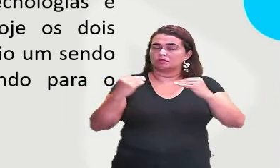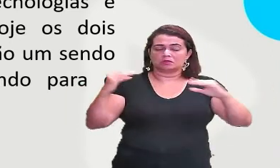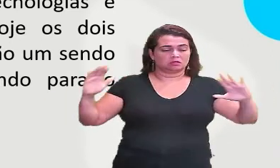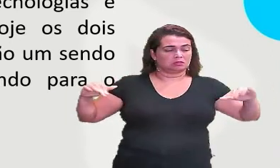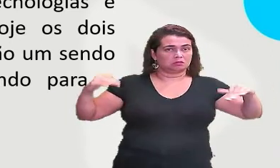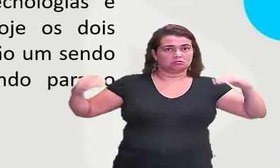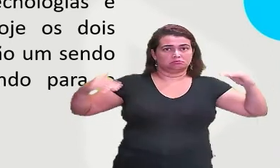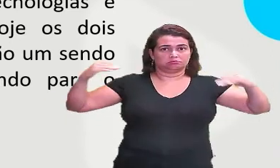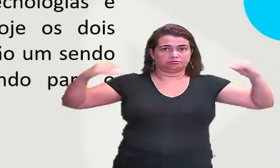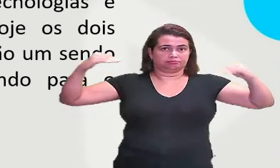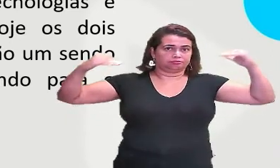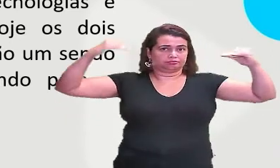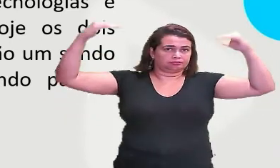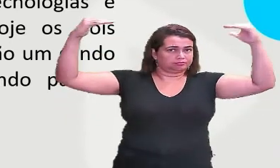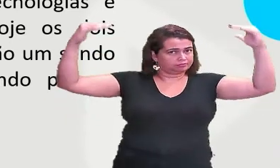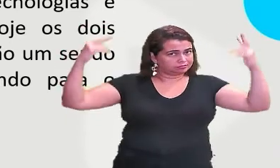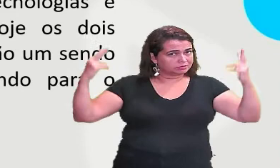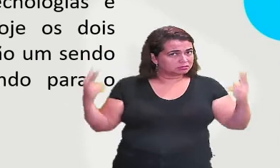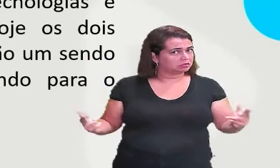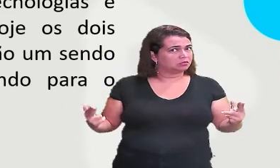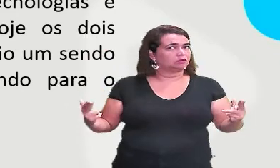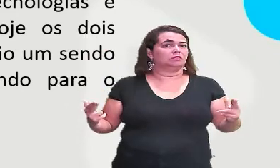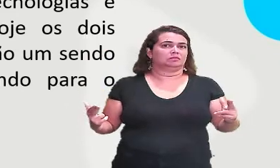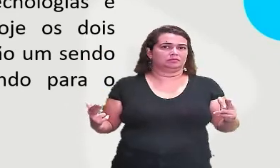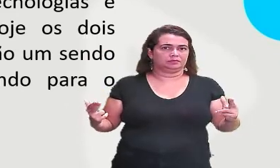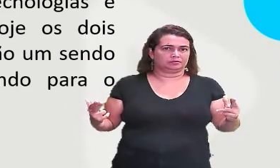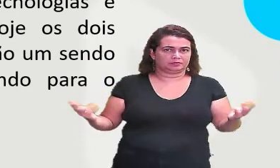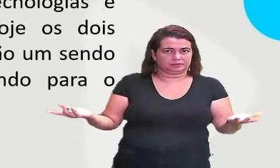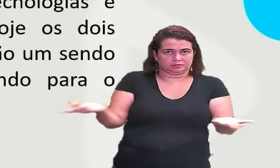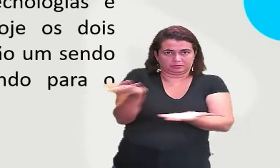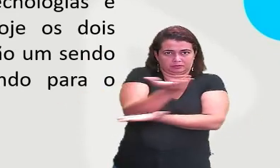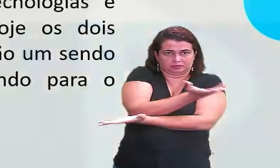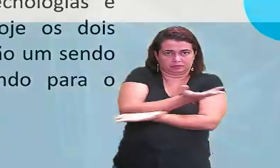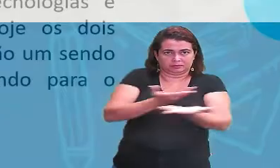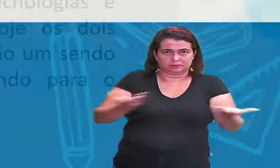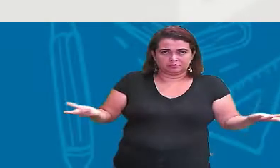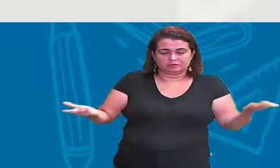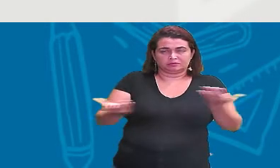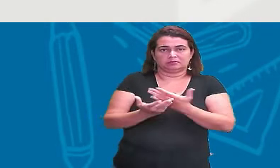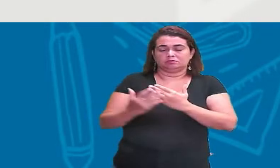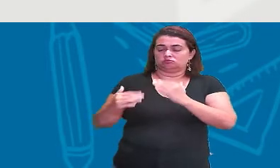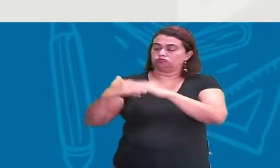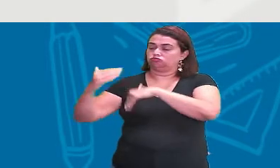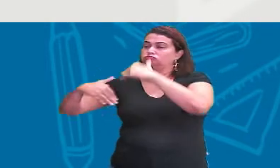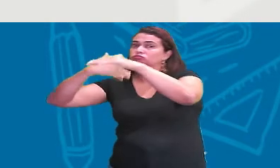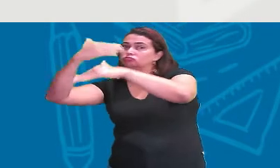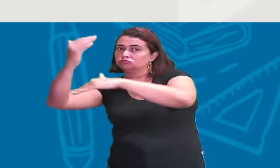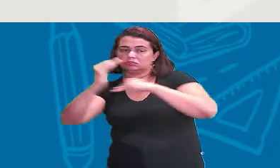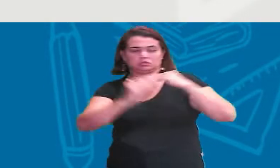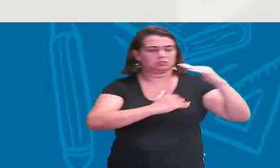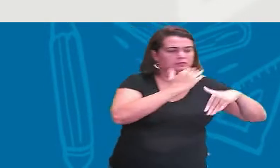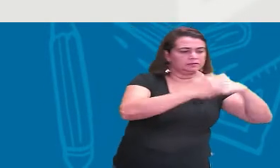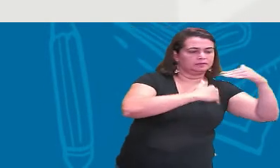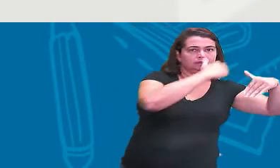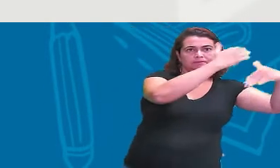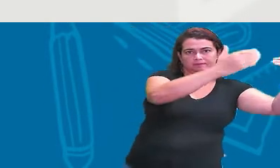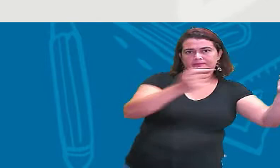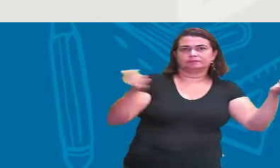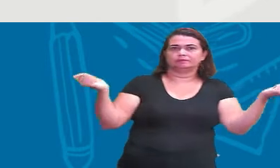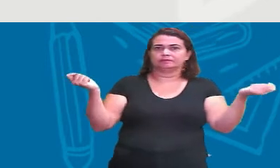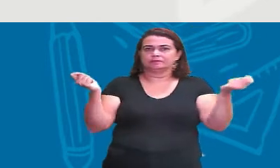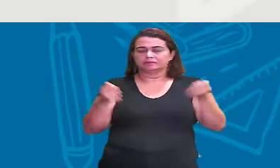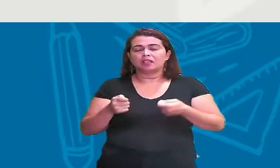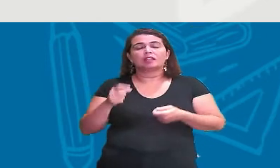crescimento e manutenção do outro. Os dois vão crescendo gradativamente. Aí a gente volta, pessoal, para